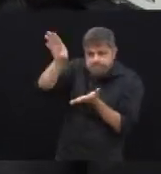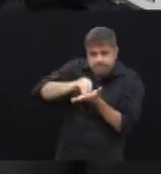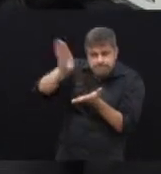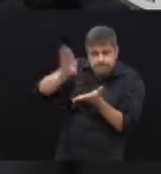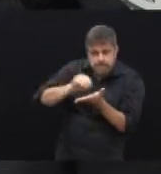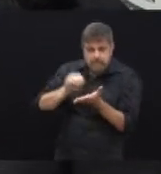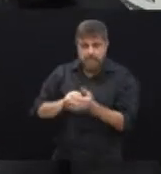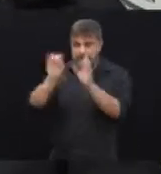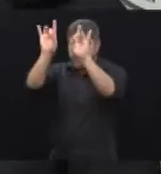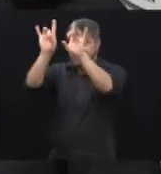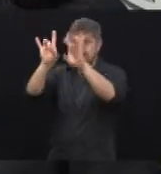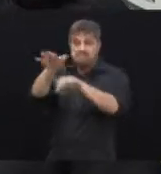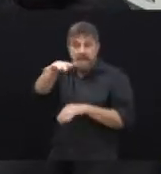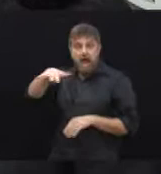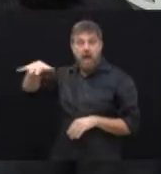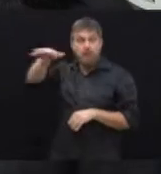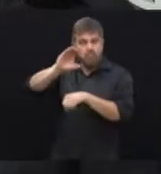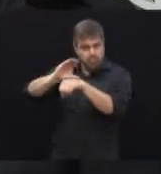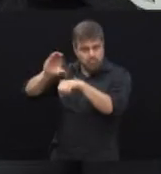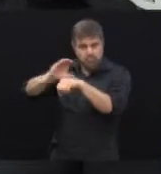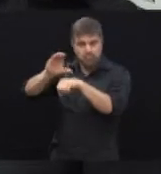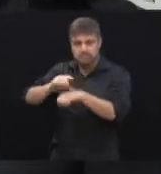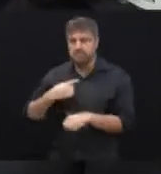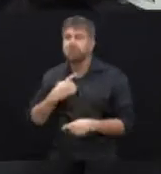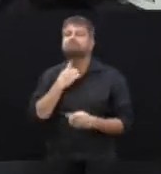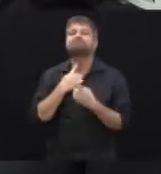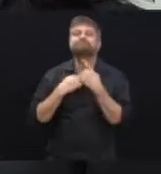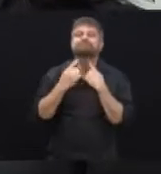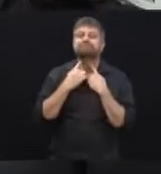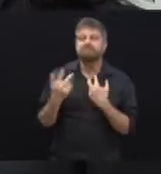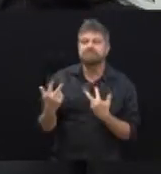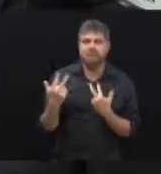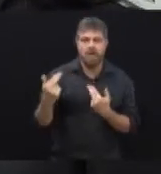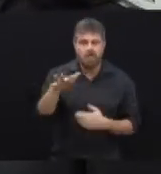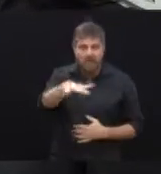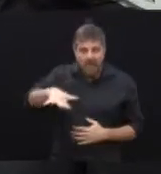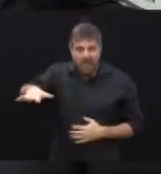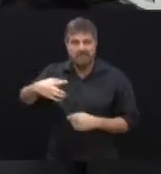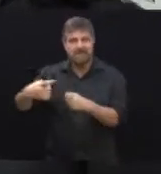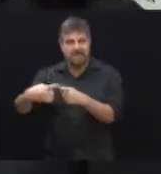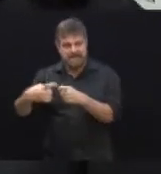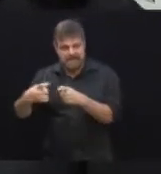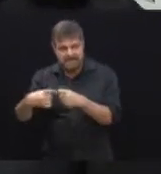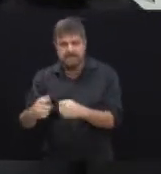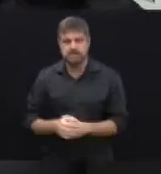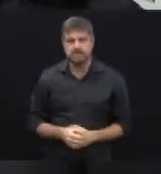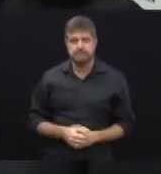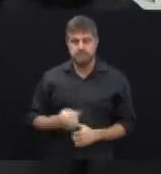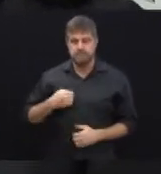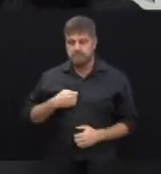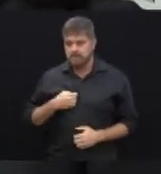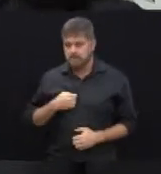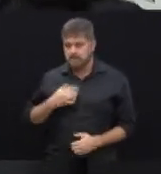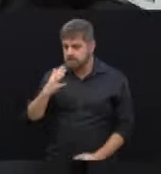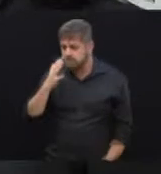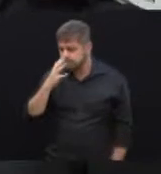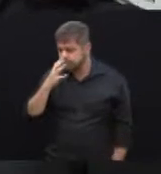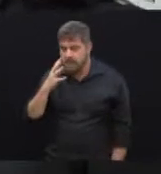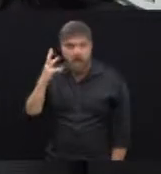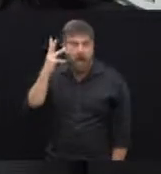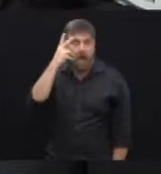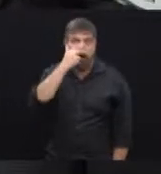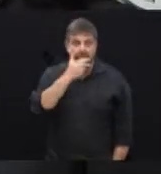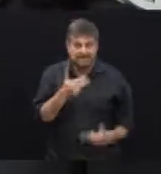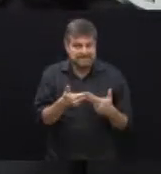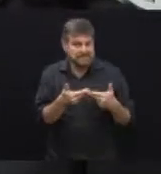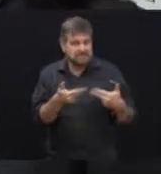ou fazer uma especialização. Então eu sempre tive uma vontade muito grande de ir para essa área. E dentro da medicina me encantei com muitas